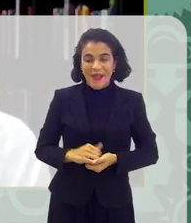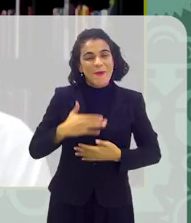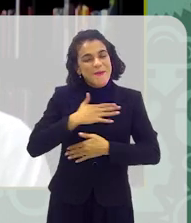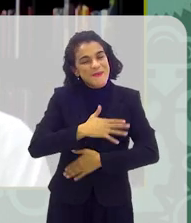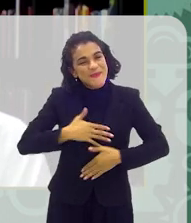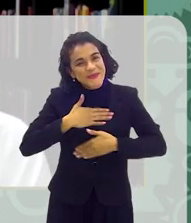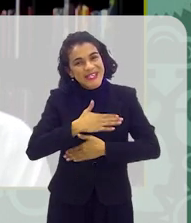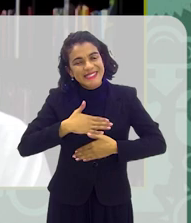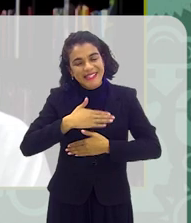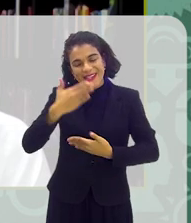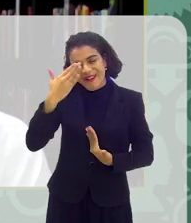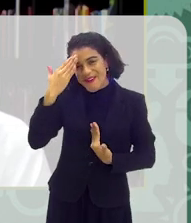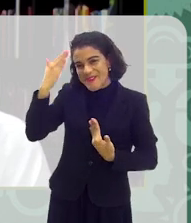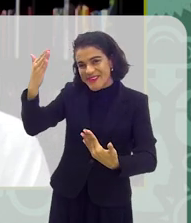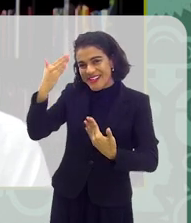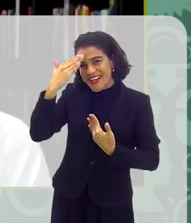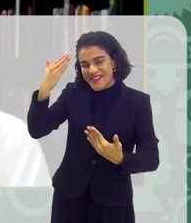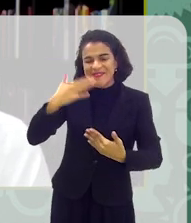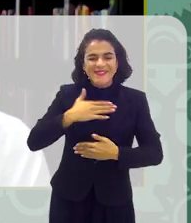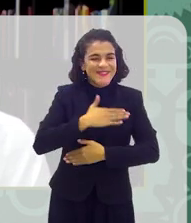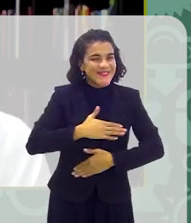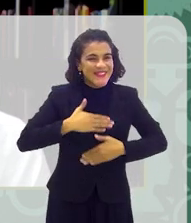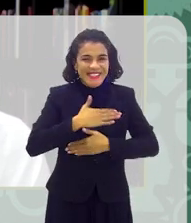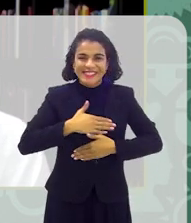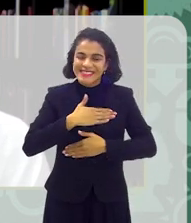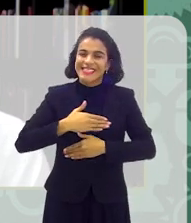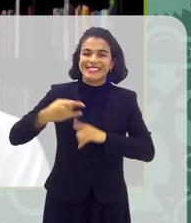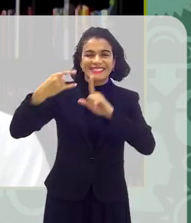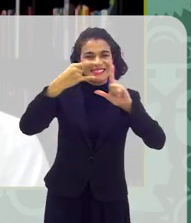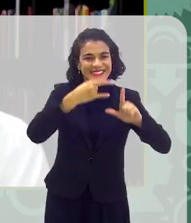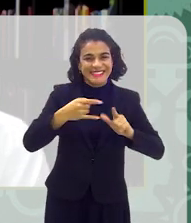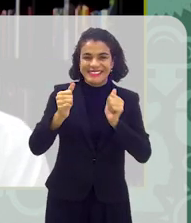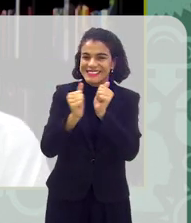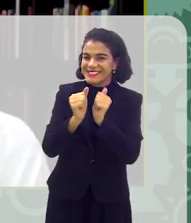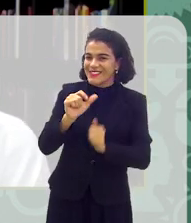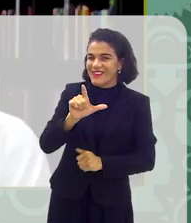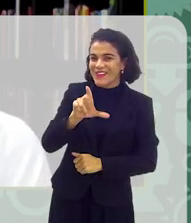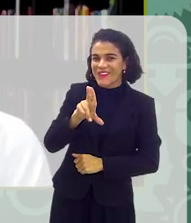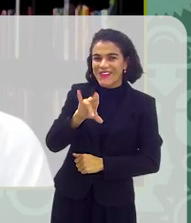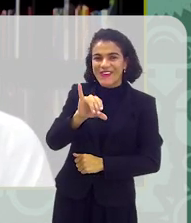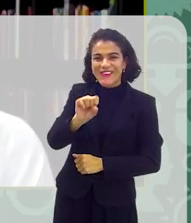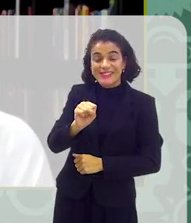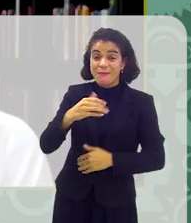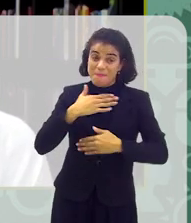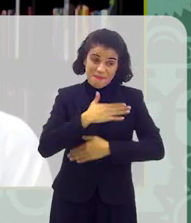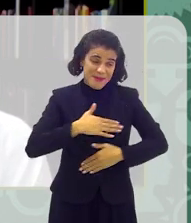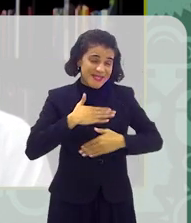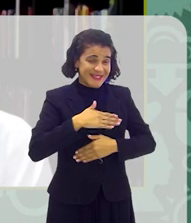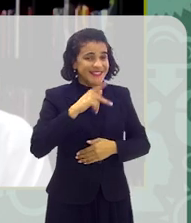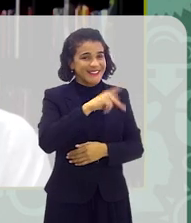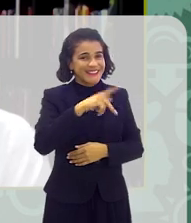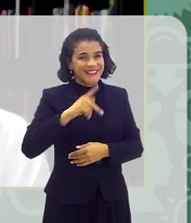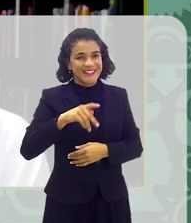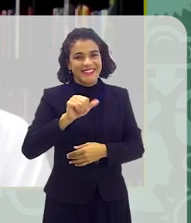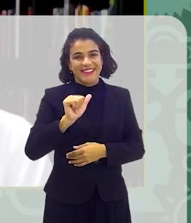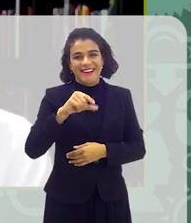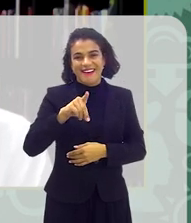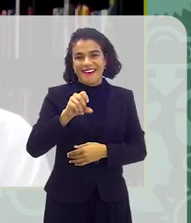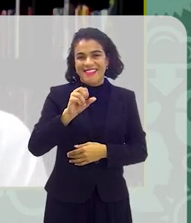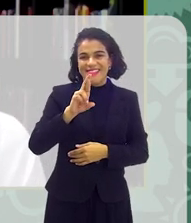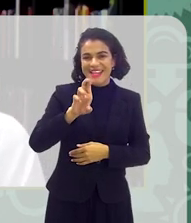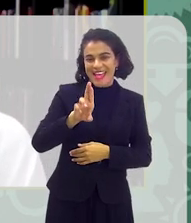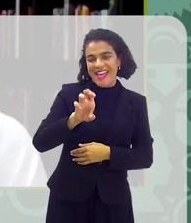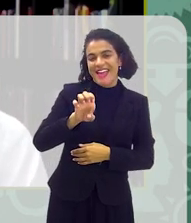participação. Um prazer. Muito obrigado, Priscila. É um prazer também participar junto com o Luiz. Prazer também, professor